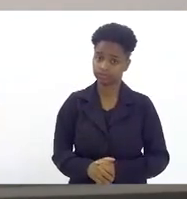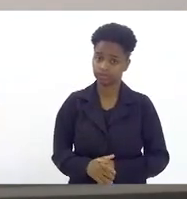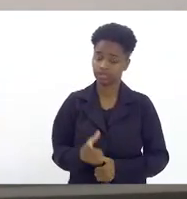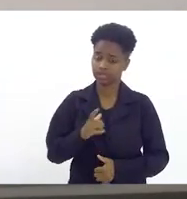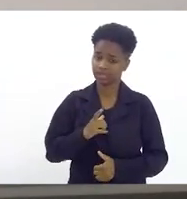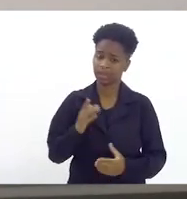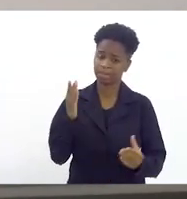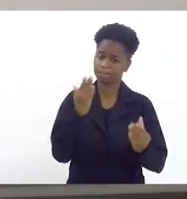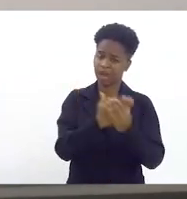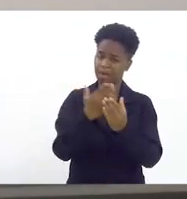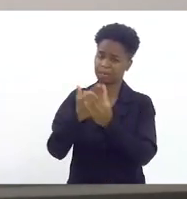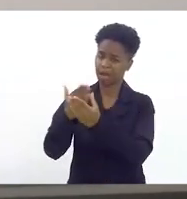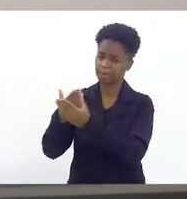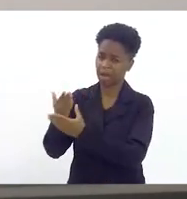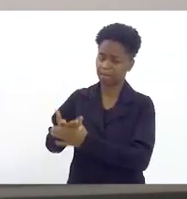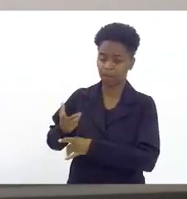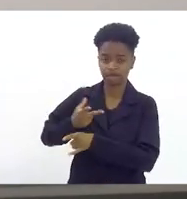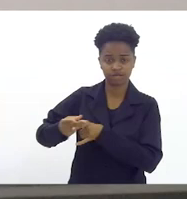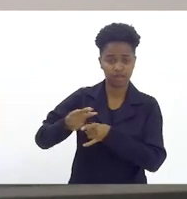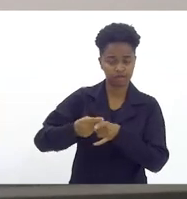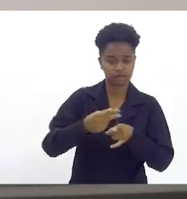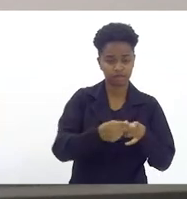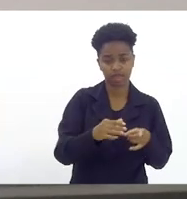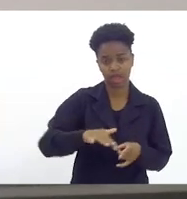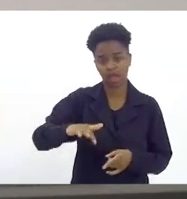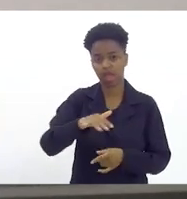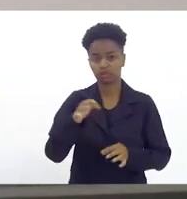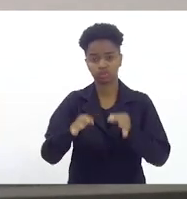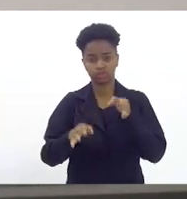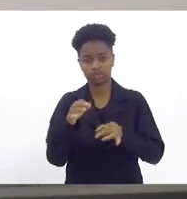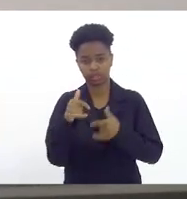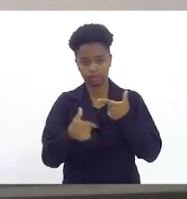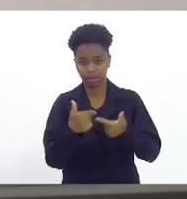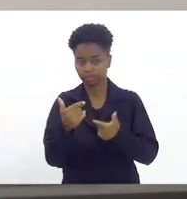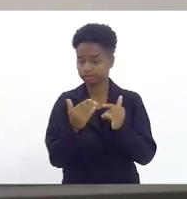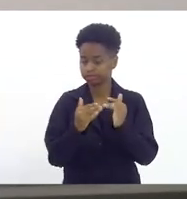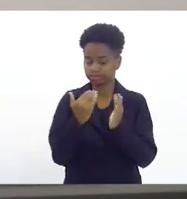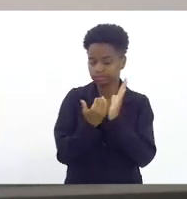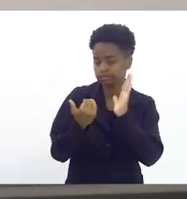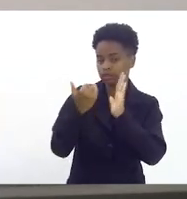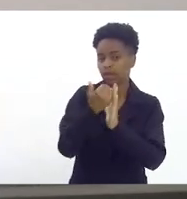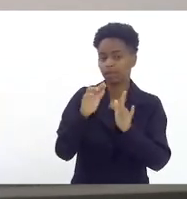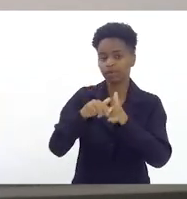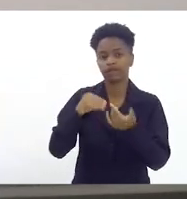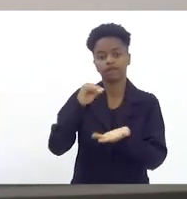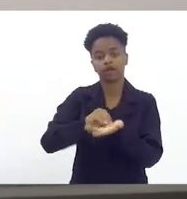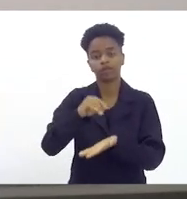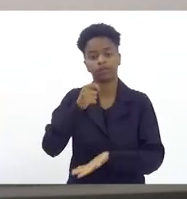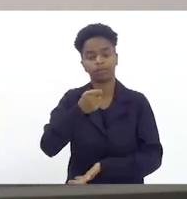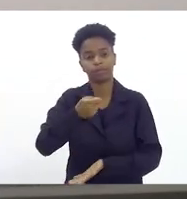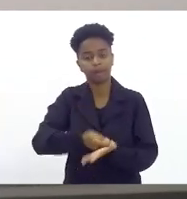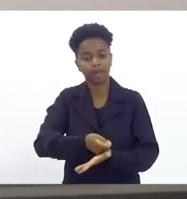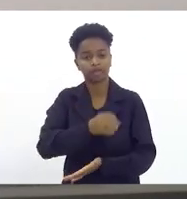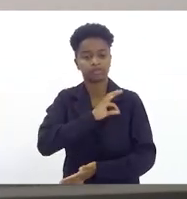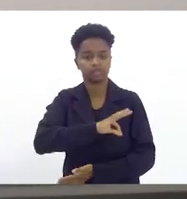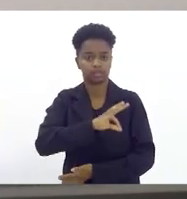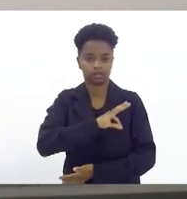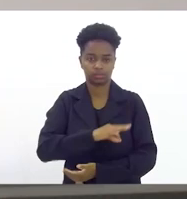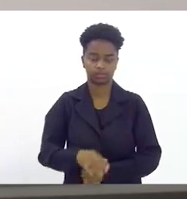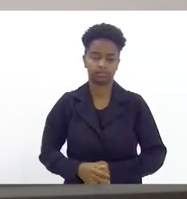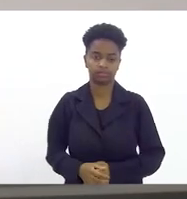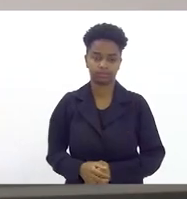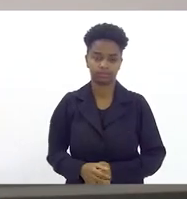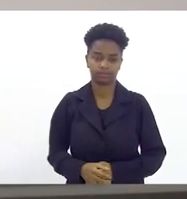ações ganhas na justiça do trabalho é muito grande por conta do não pagamento do do